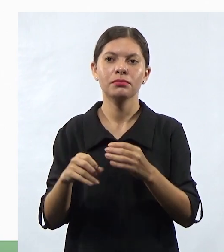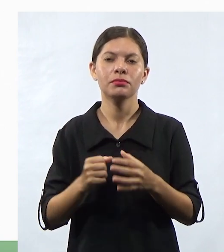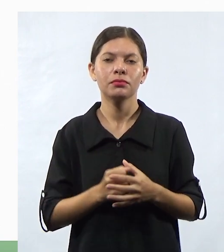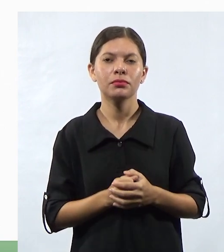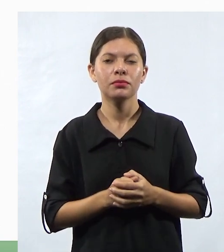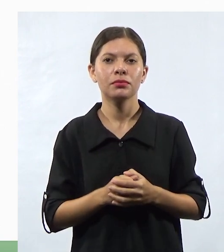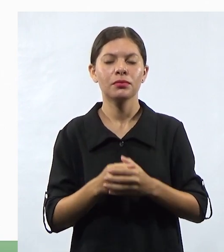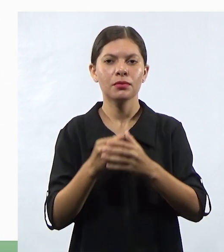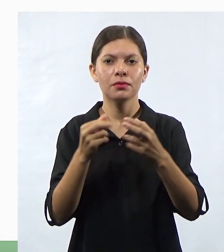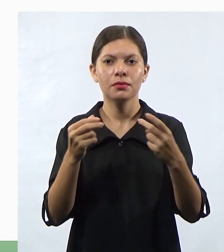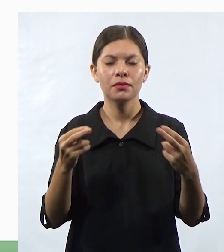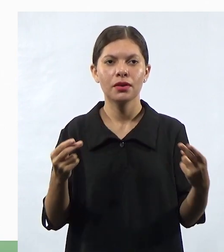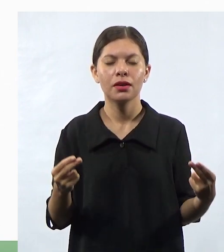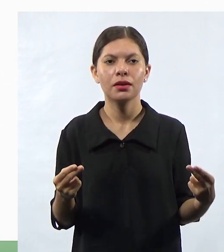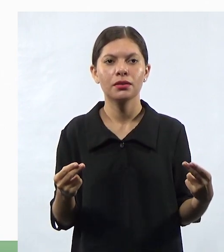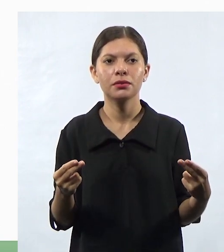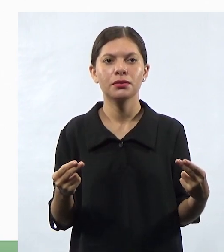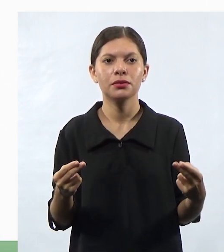acrescentando.